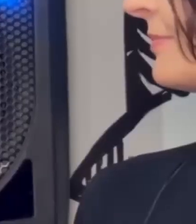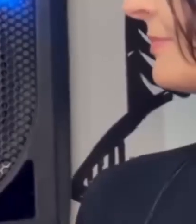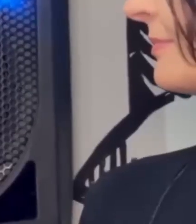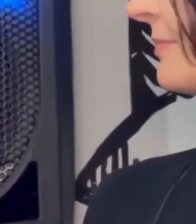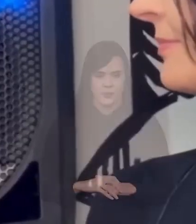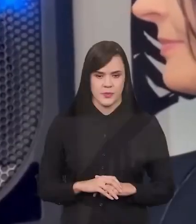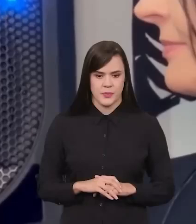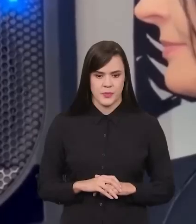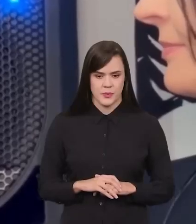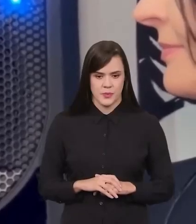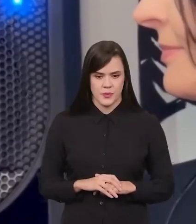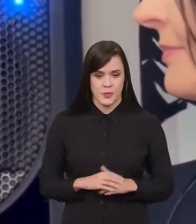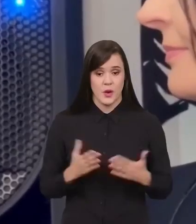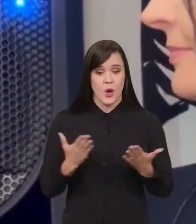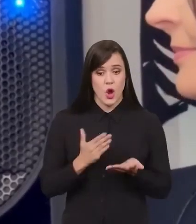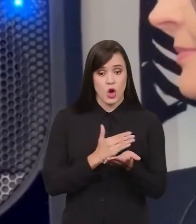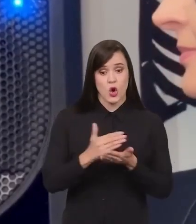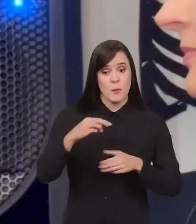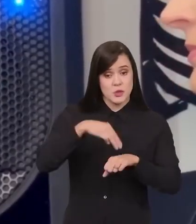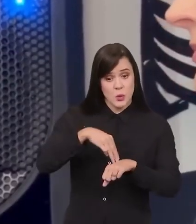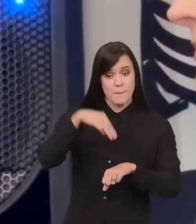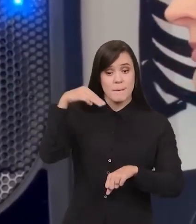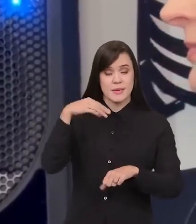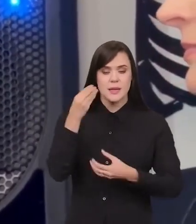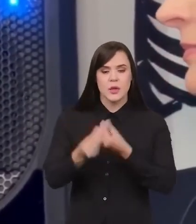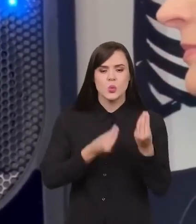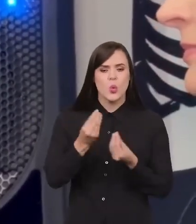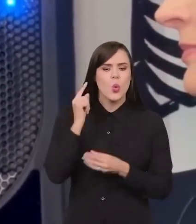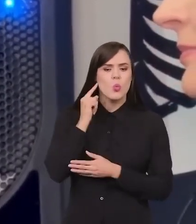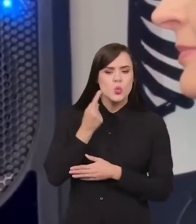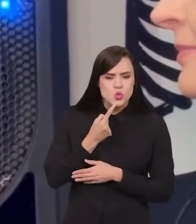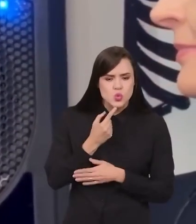Ele entrou agora no mestrado, como que é o surdo.